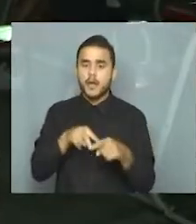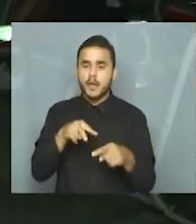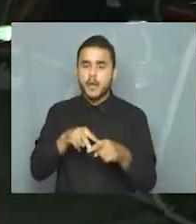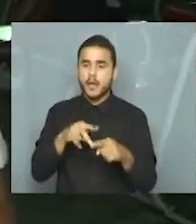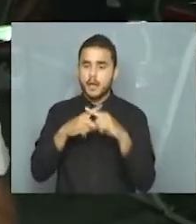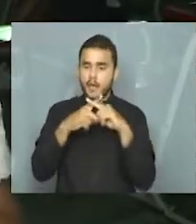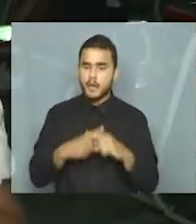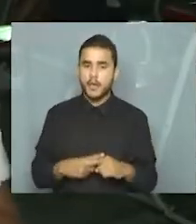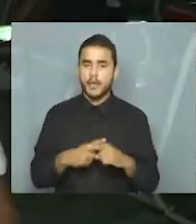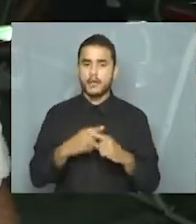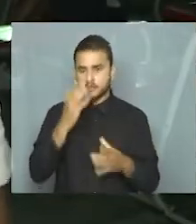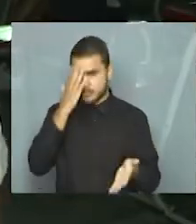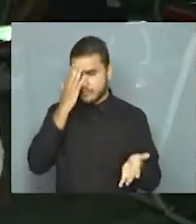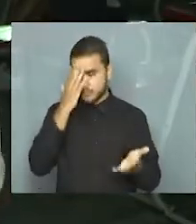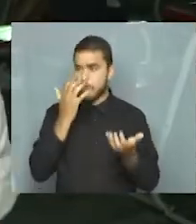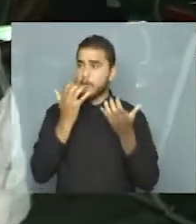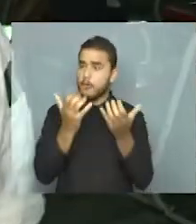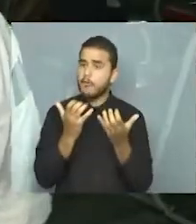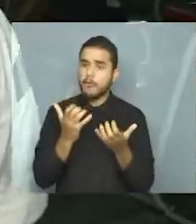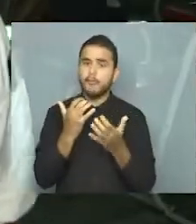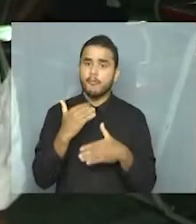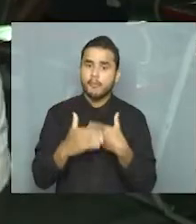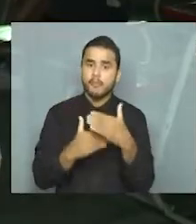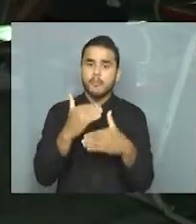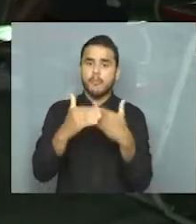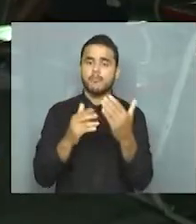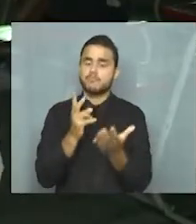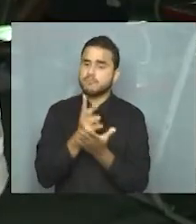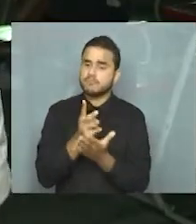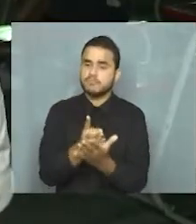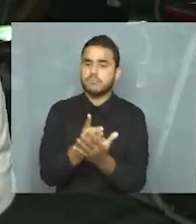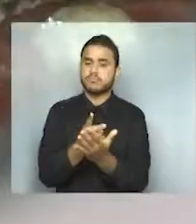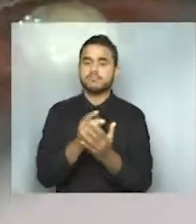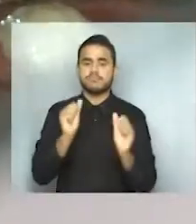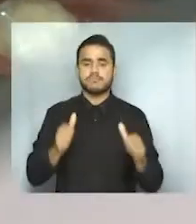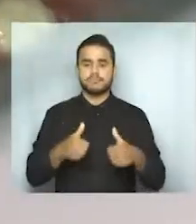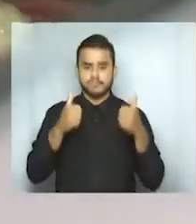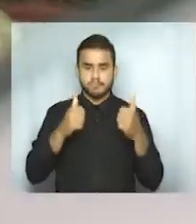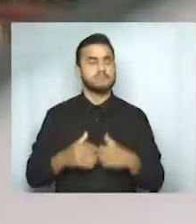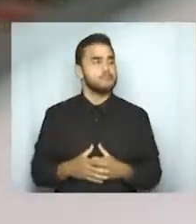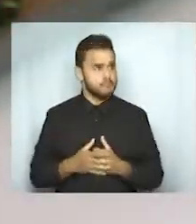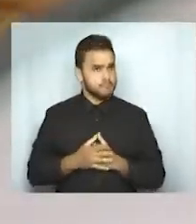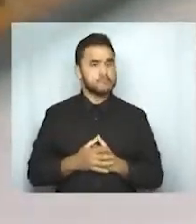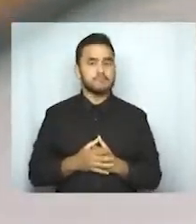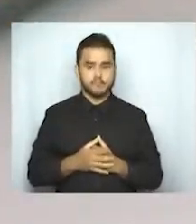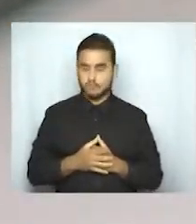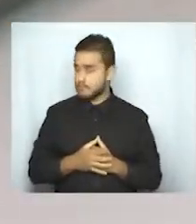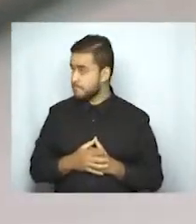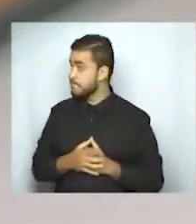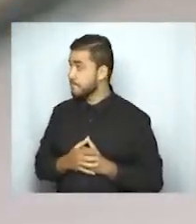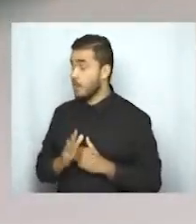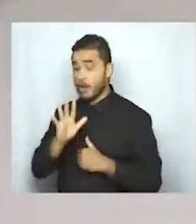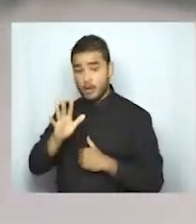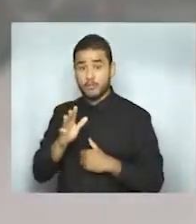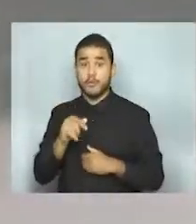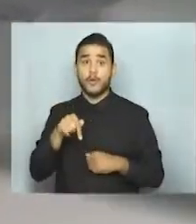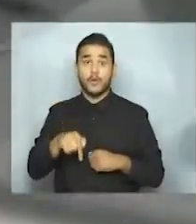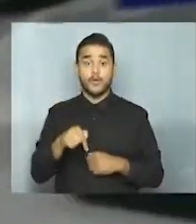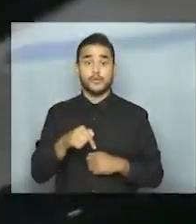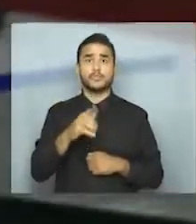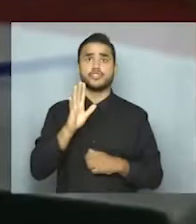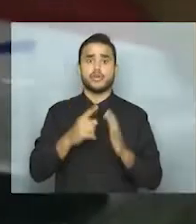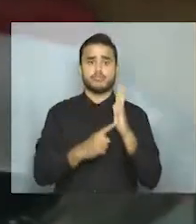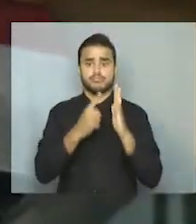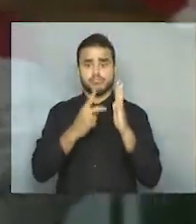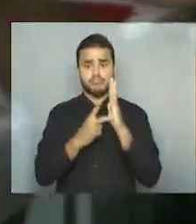feliz, a vontade dele crescer, de ele aprender mais para ser melhor. O evento está na sua segunda edição. Por conta da pandemia,